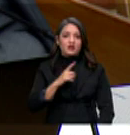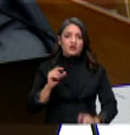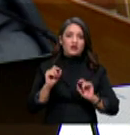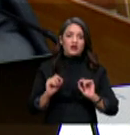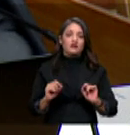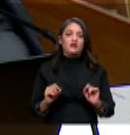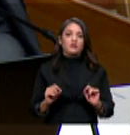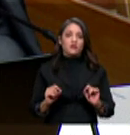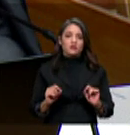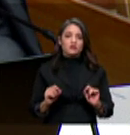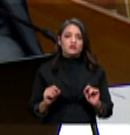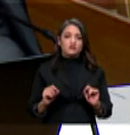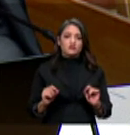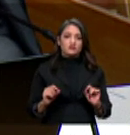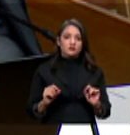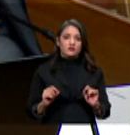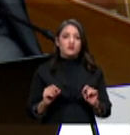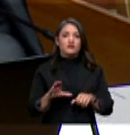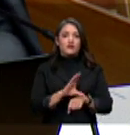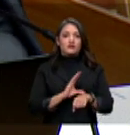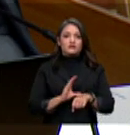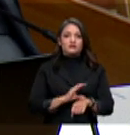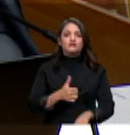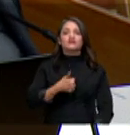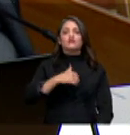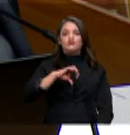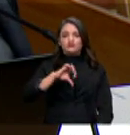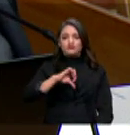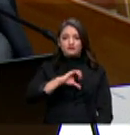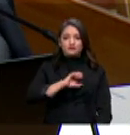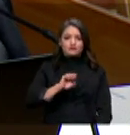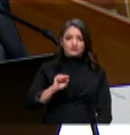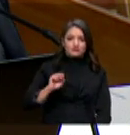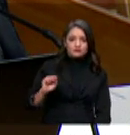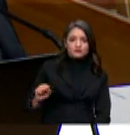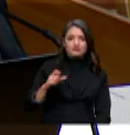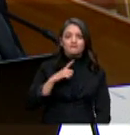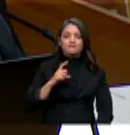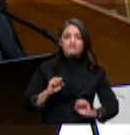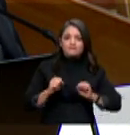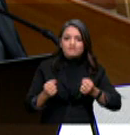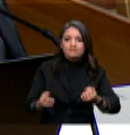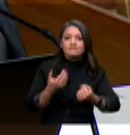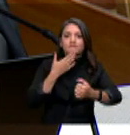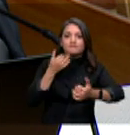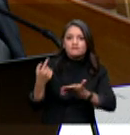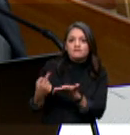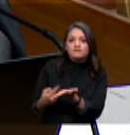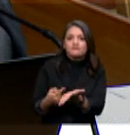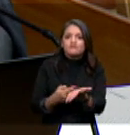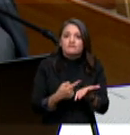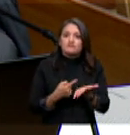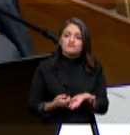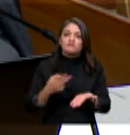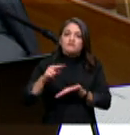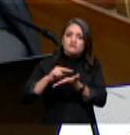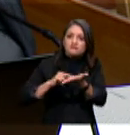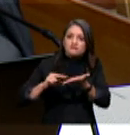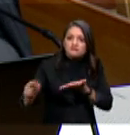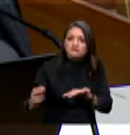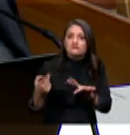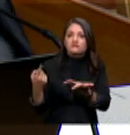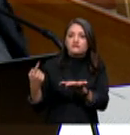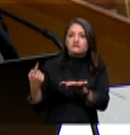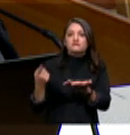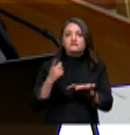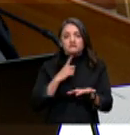aposta da Constituição de 88 no fortalecimento dessas negociações, das convenções,